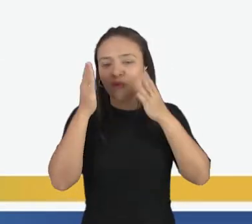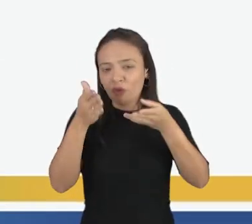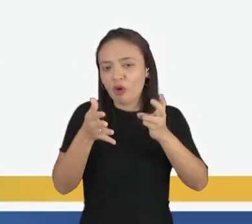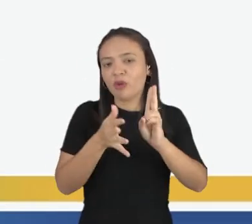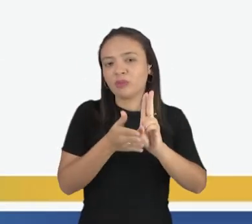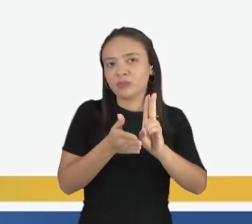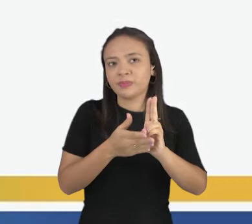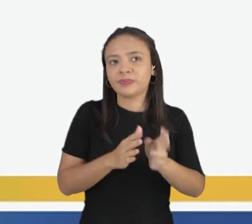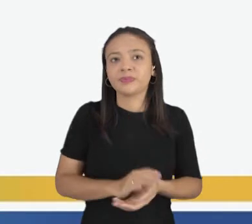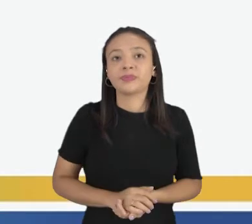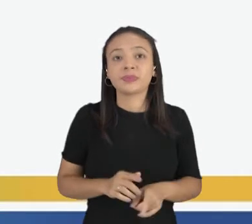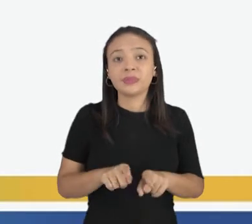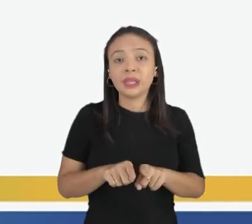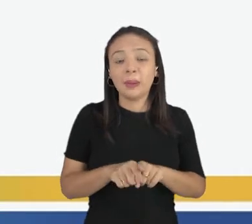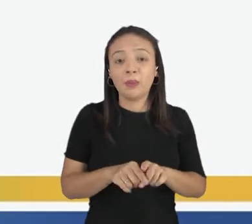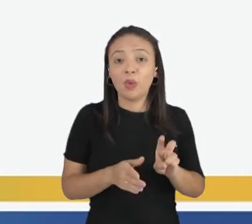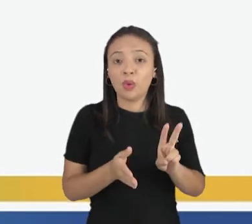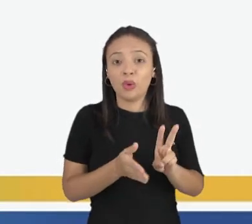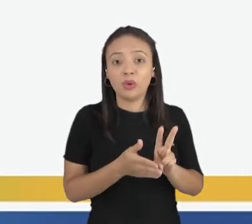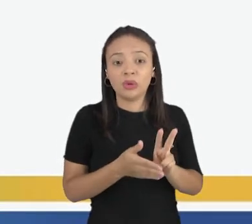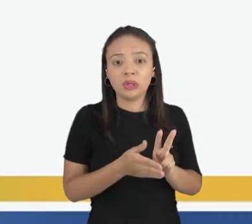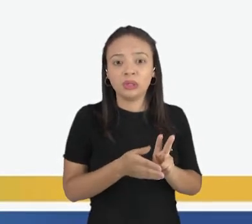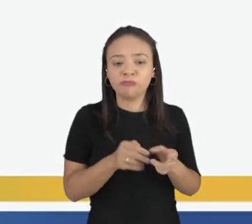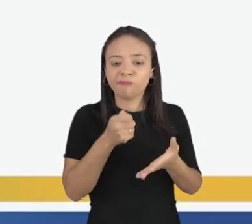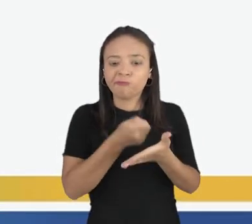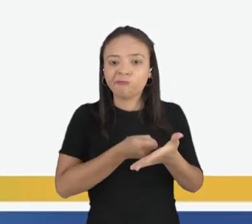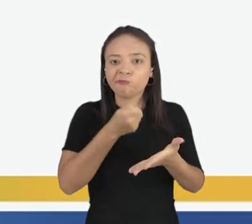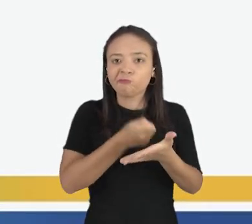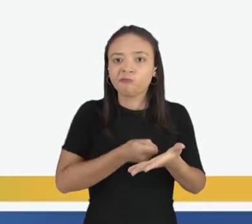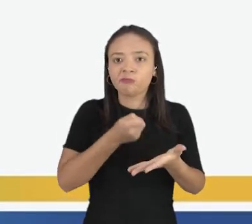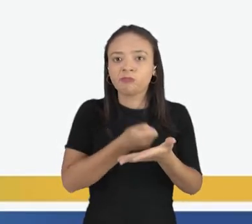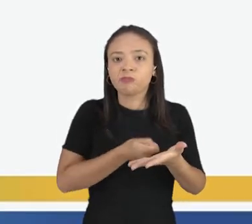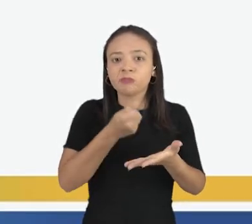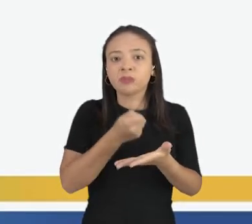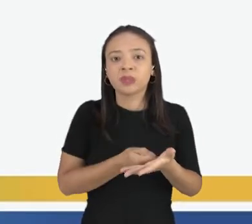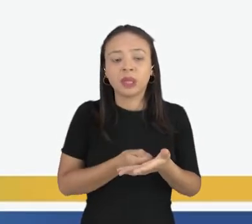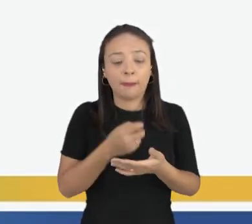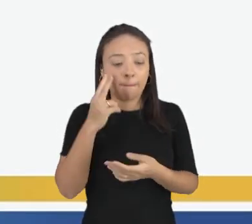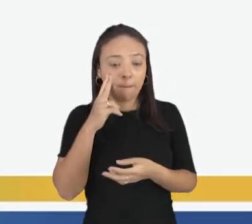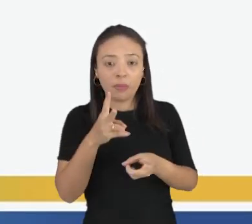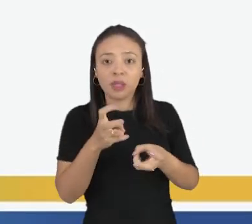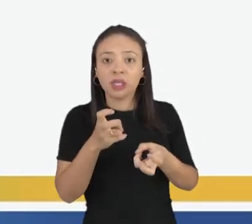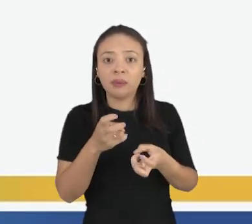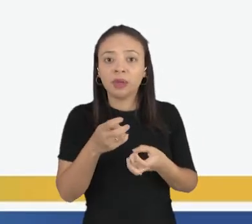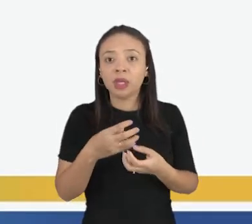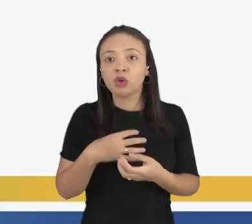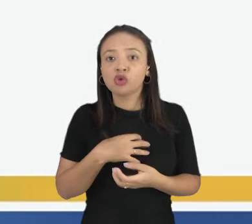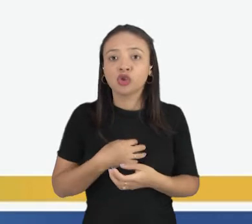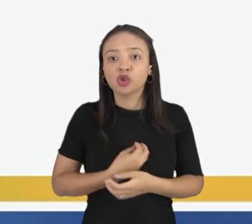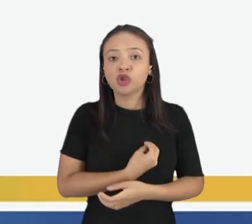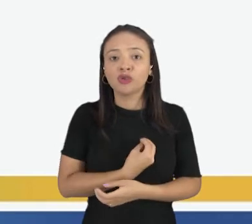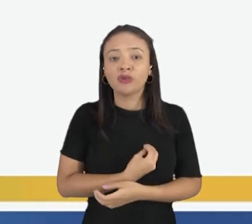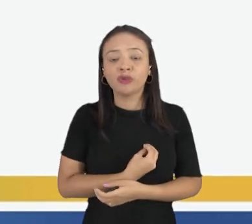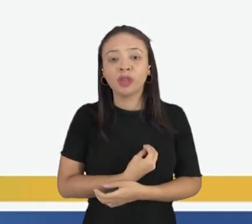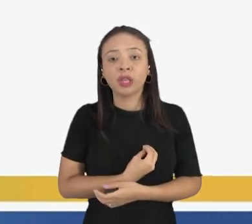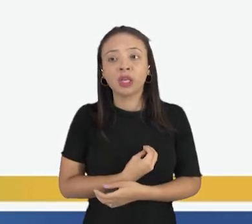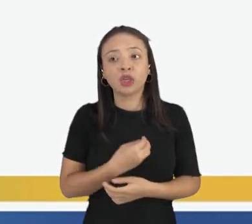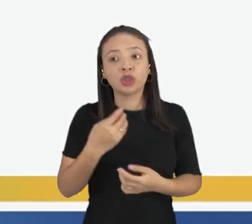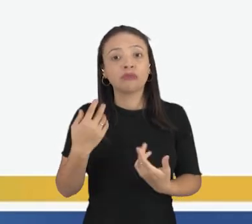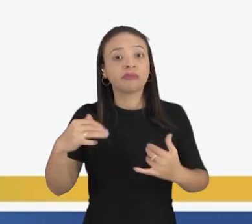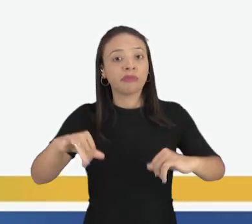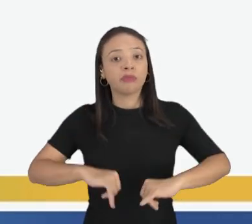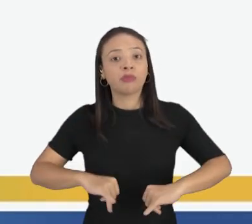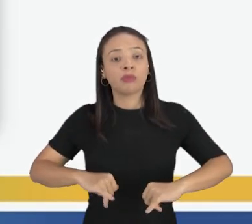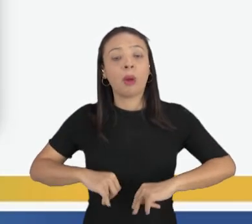dos indígenas, que eles estão vendo seus modos de vida serem destruídos, serem ameaçados, Então, aí a gente vai ter essa população que vai fazer